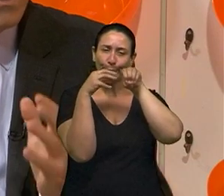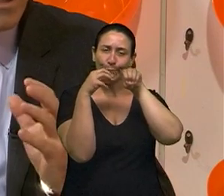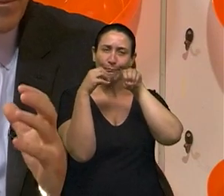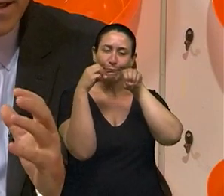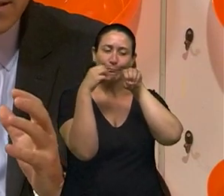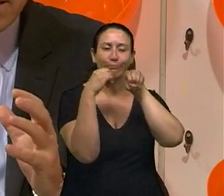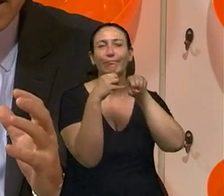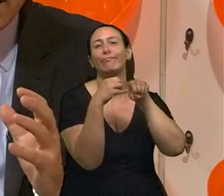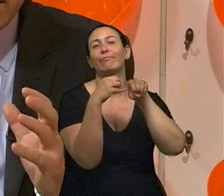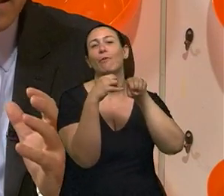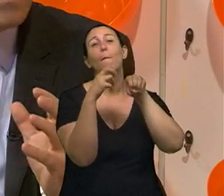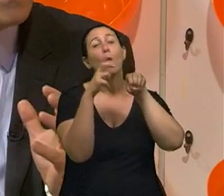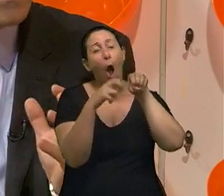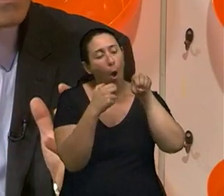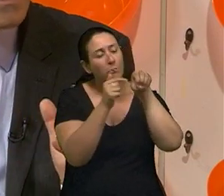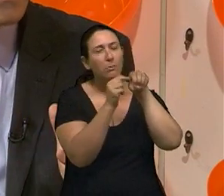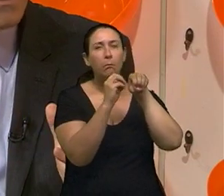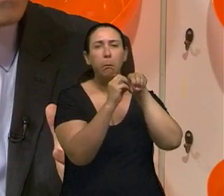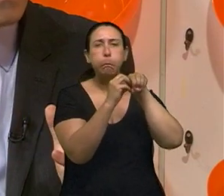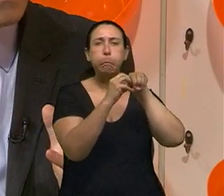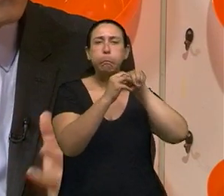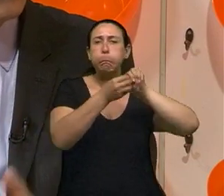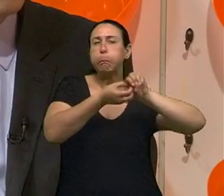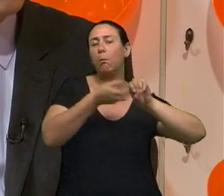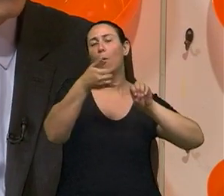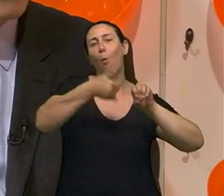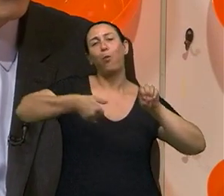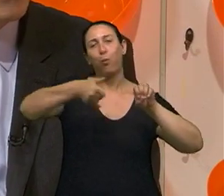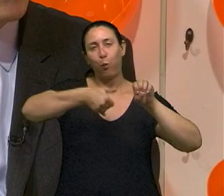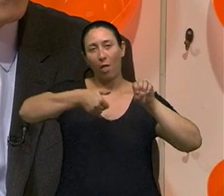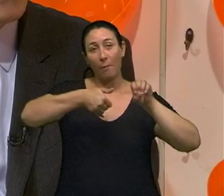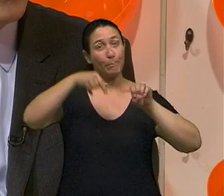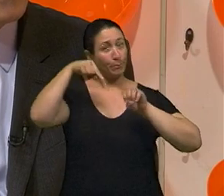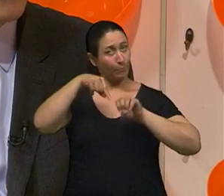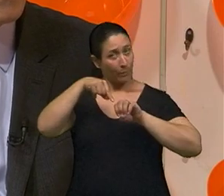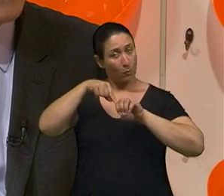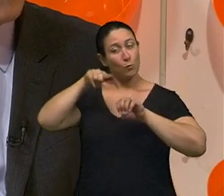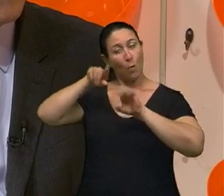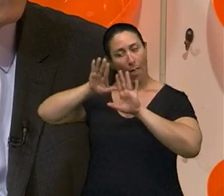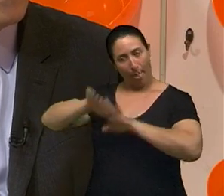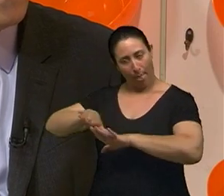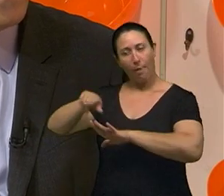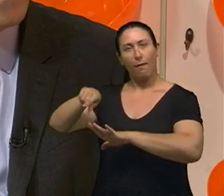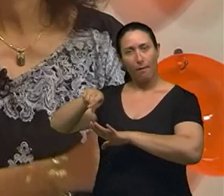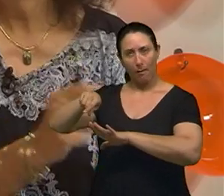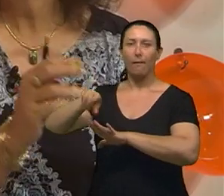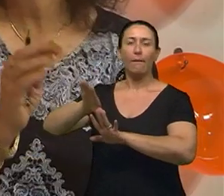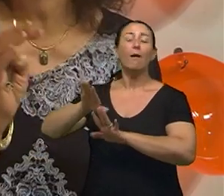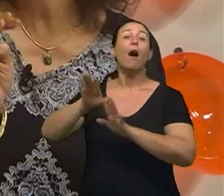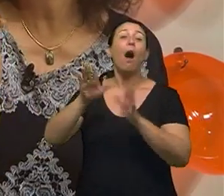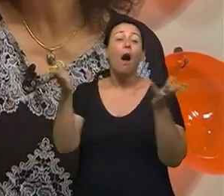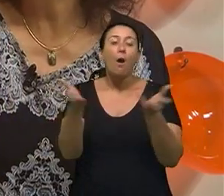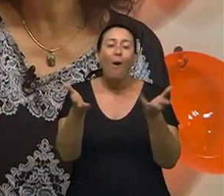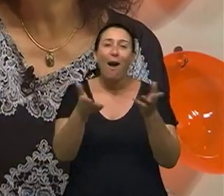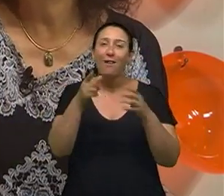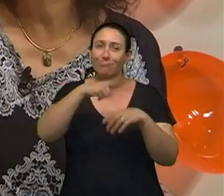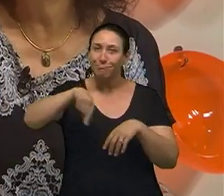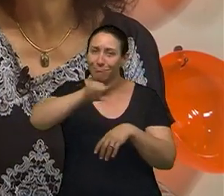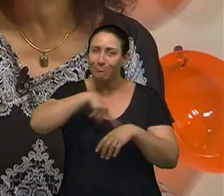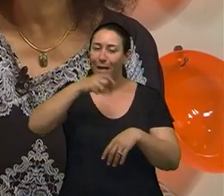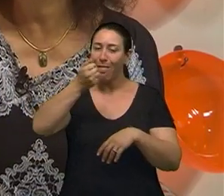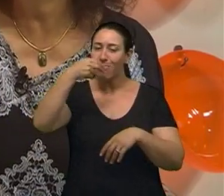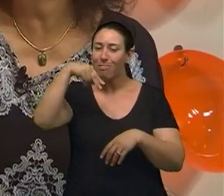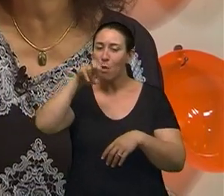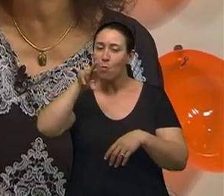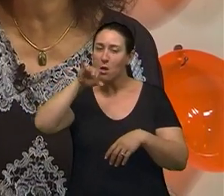do vaso e a partir daí existe essa dilatação que a gente chama de aneurismo uhum eh E então seria